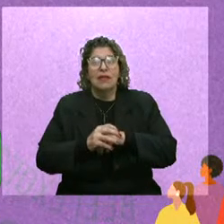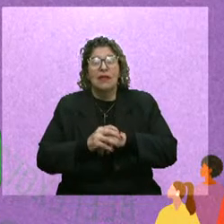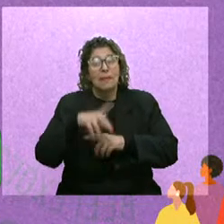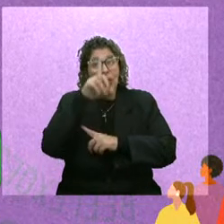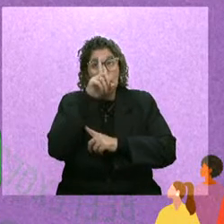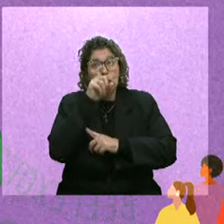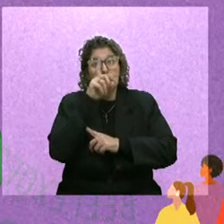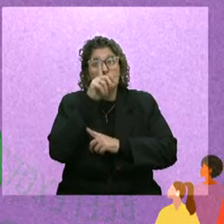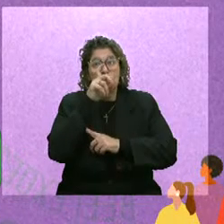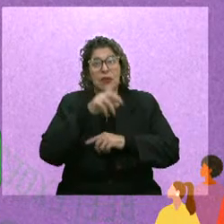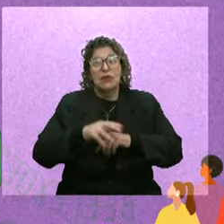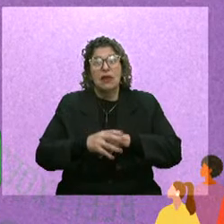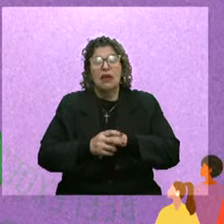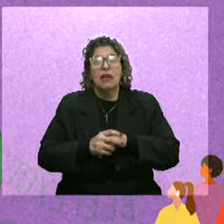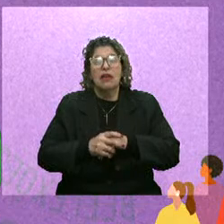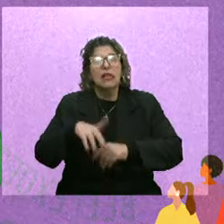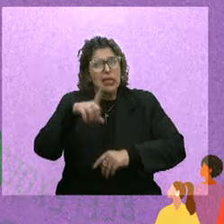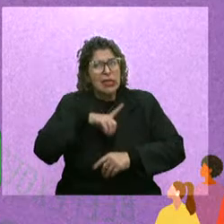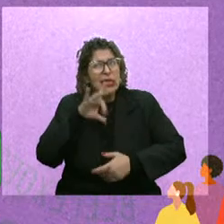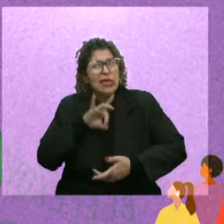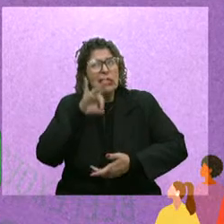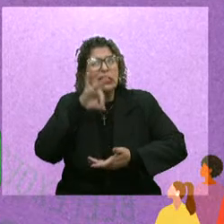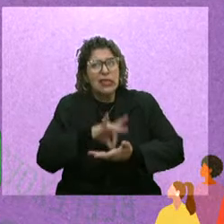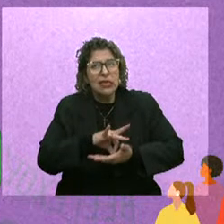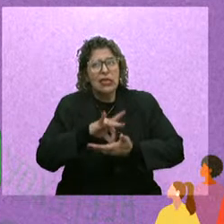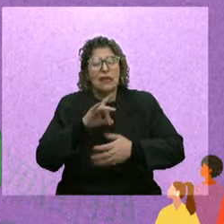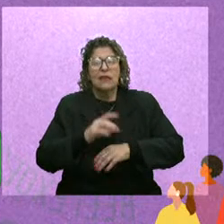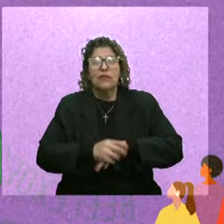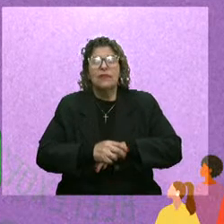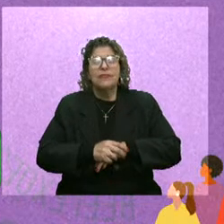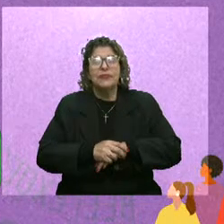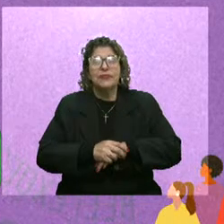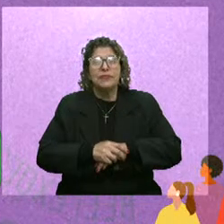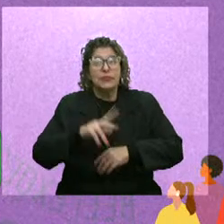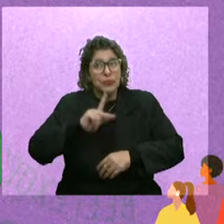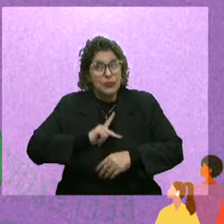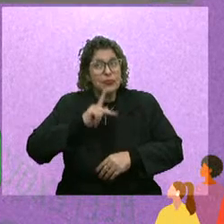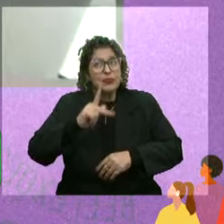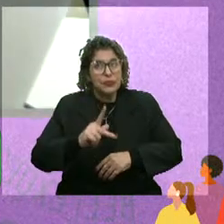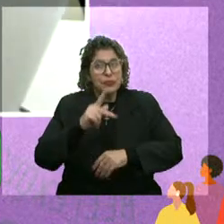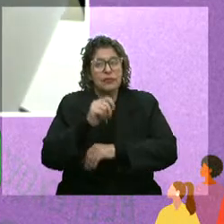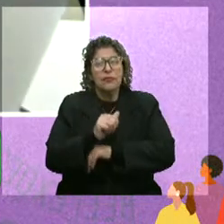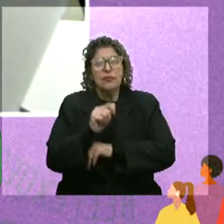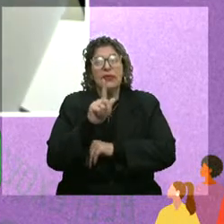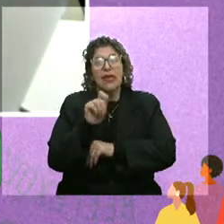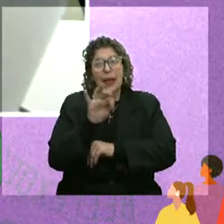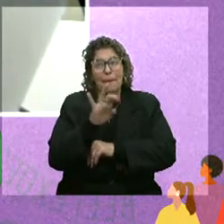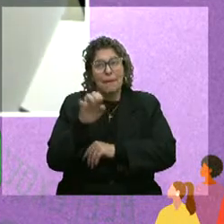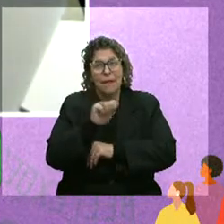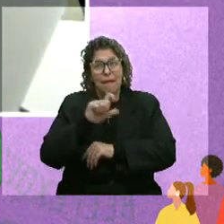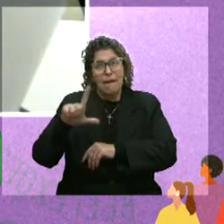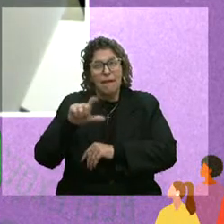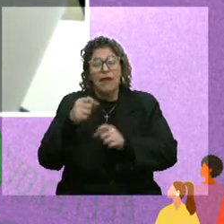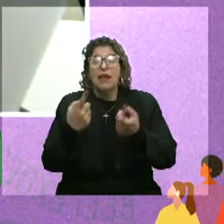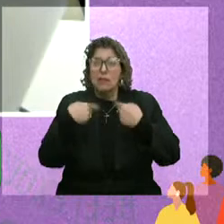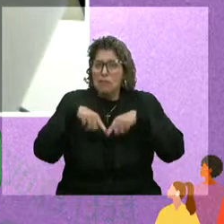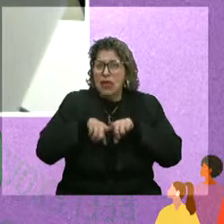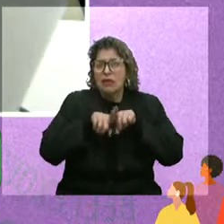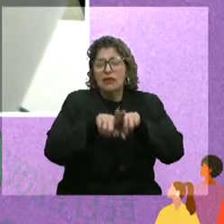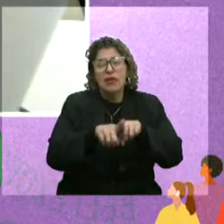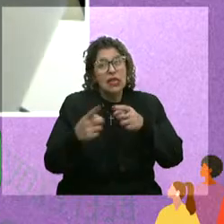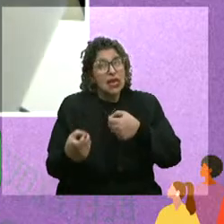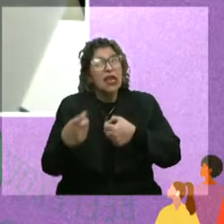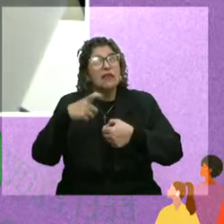os hospitais têm a certeza, presidente Gabriel, que serão parceiros nessa